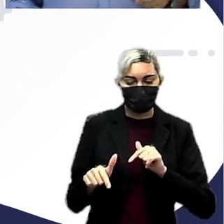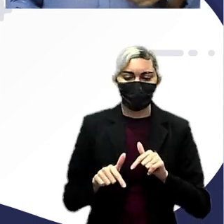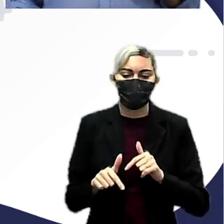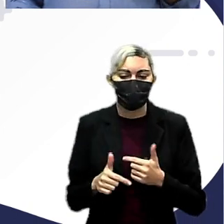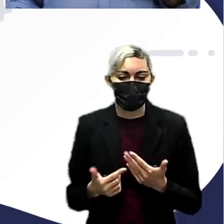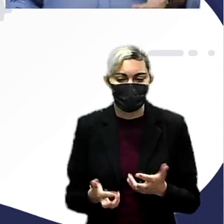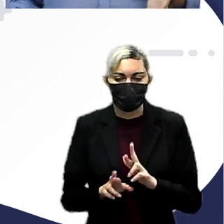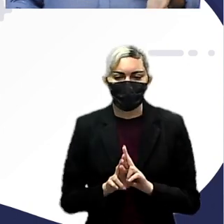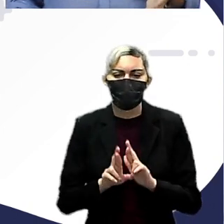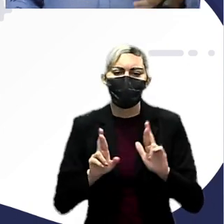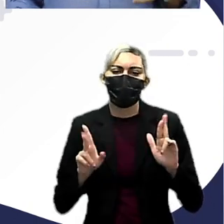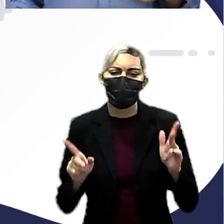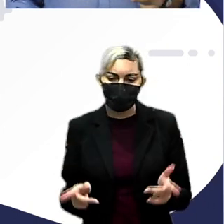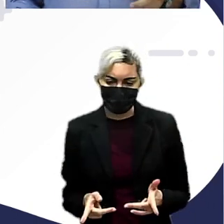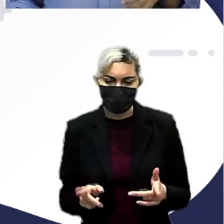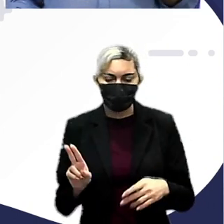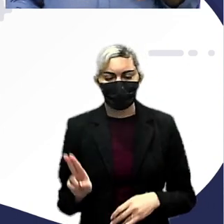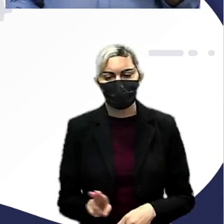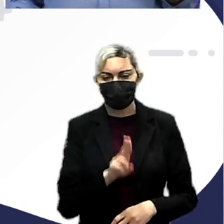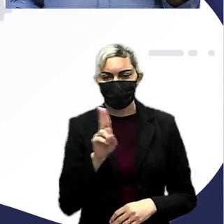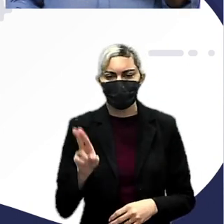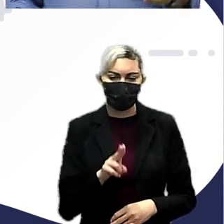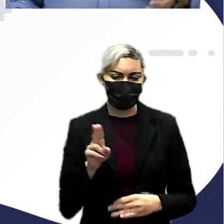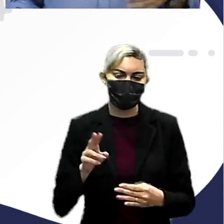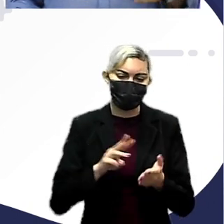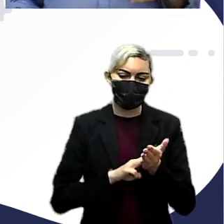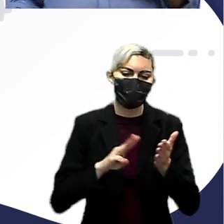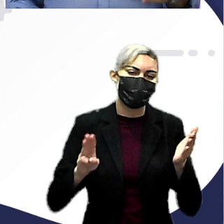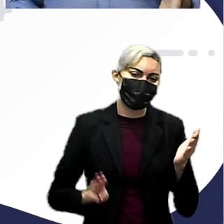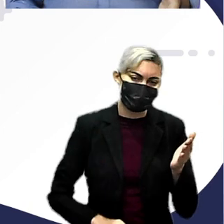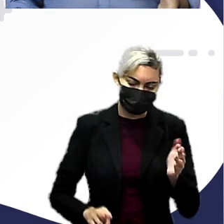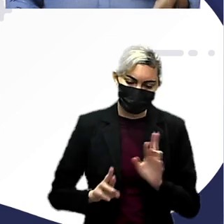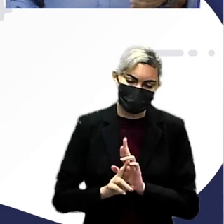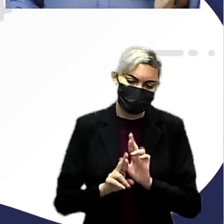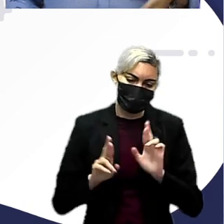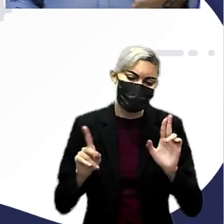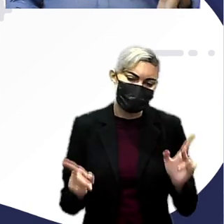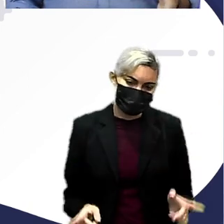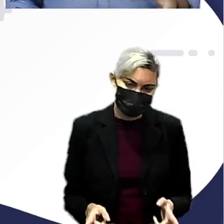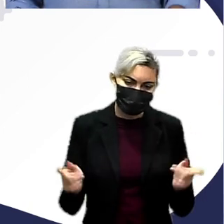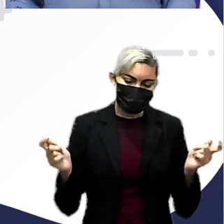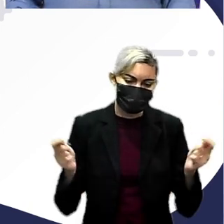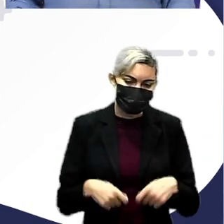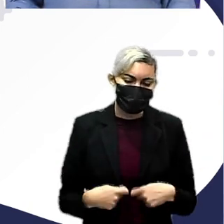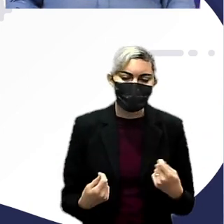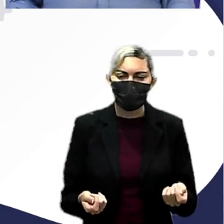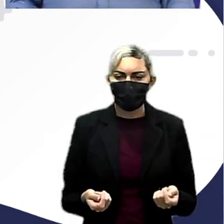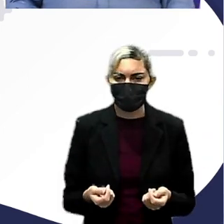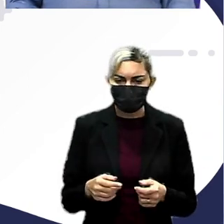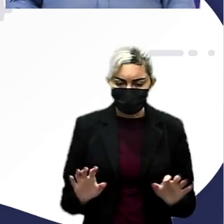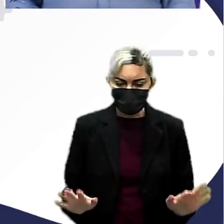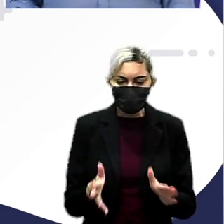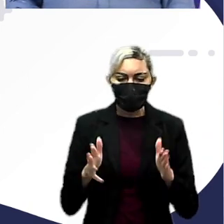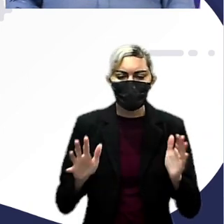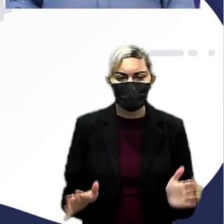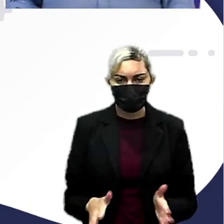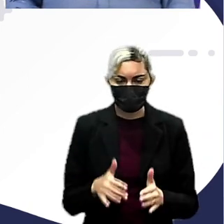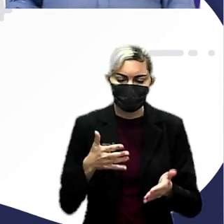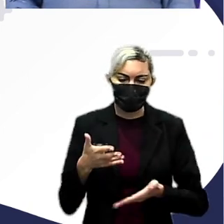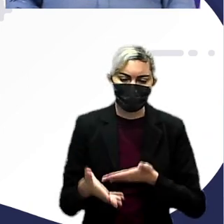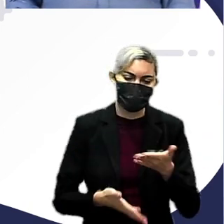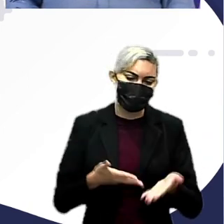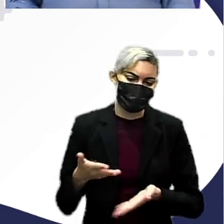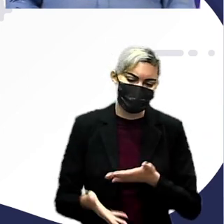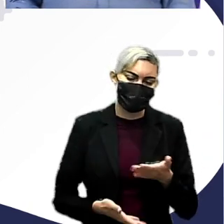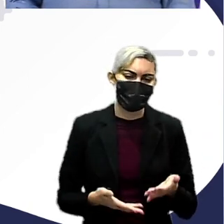forma diferente, usando uma metodologia diferente para poder promover